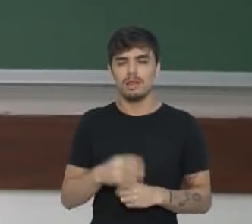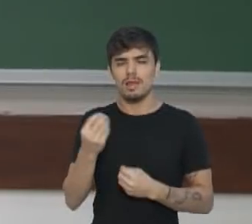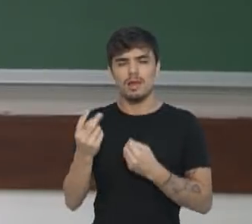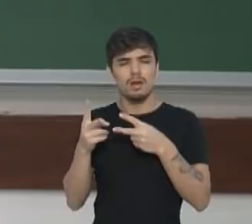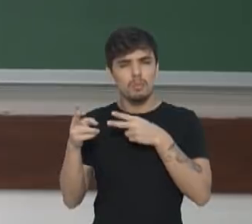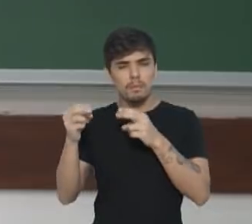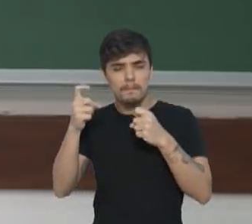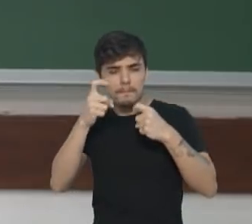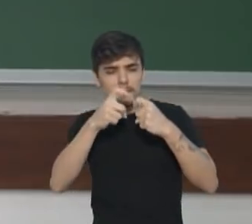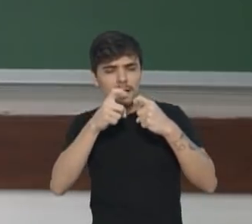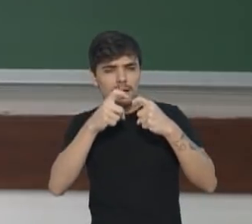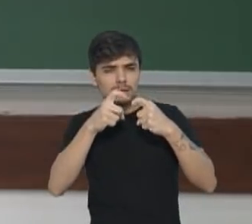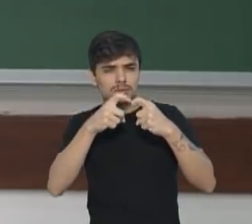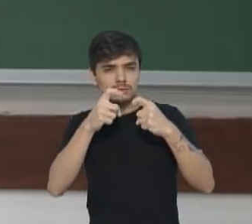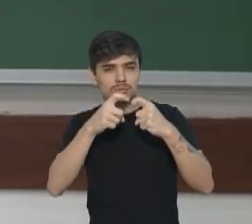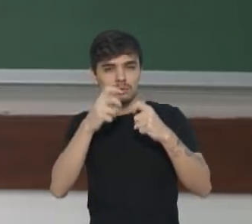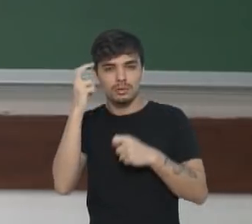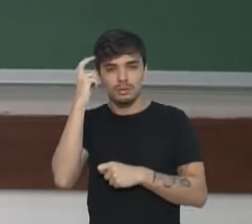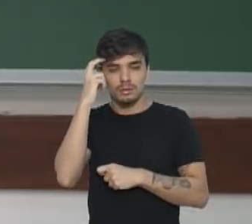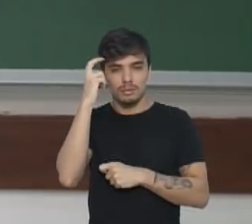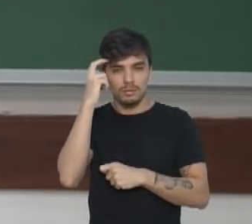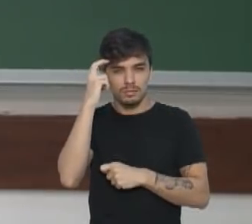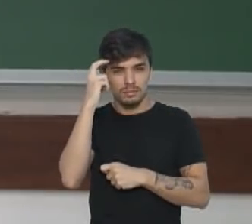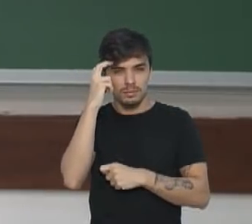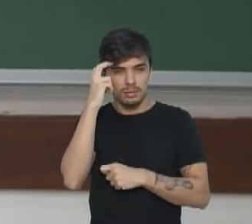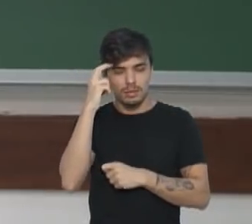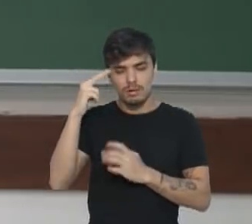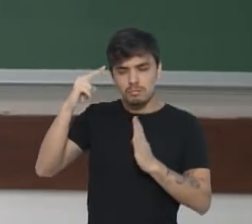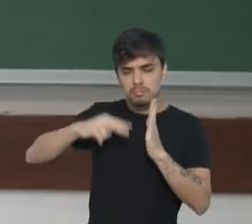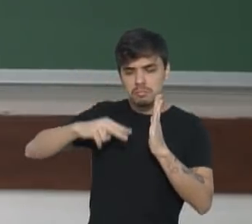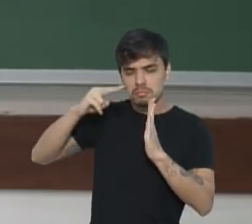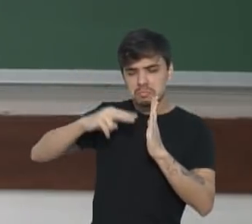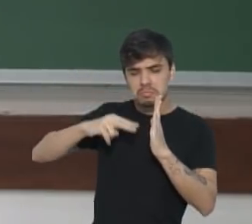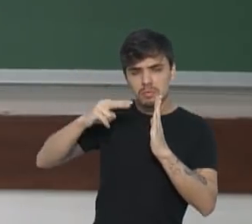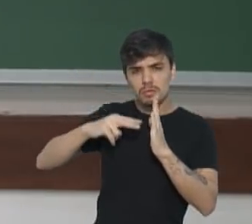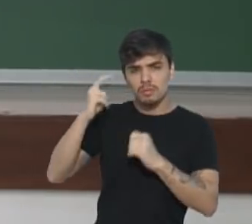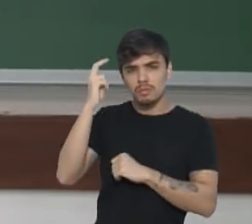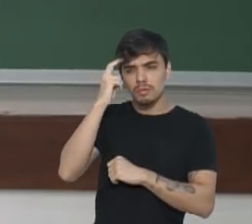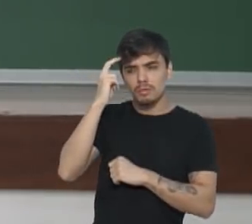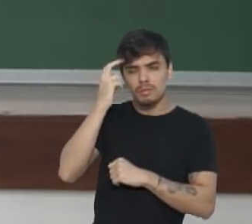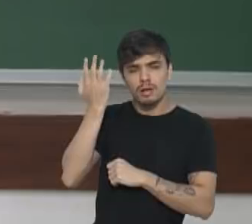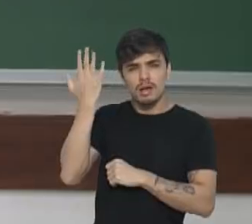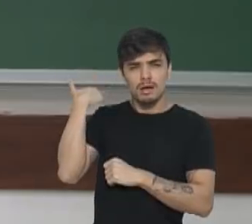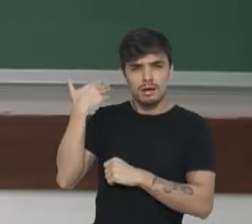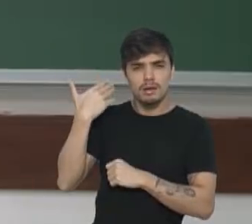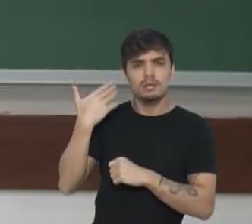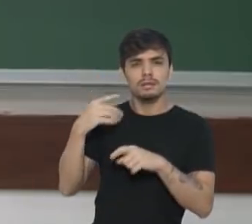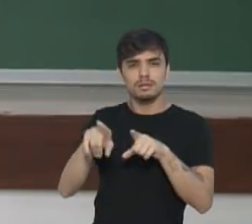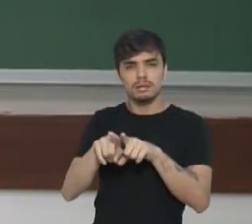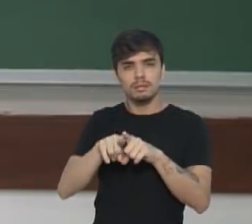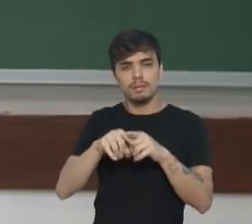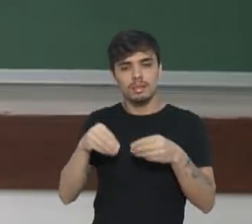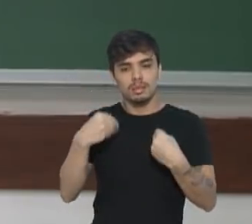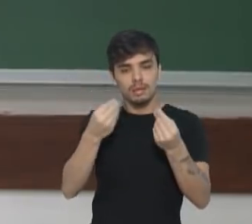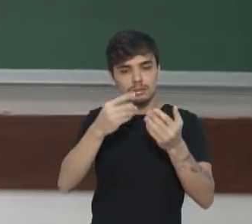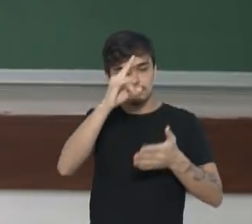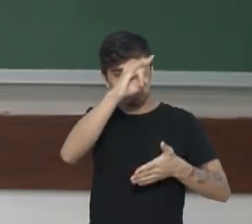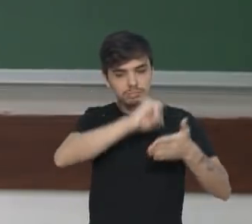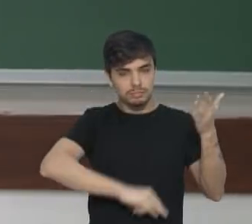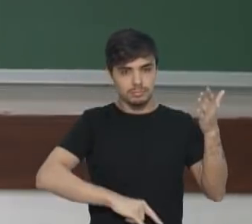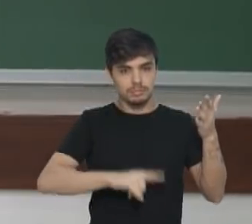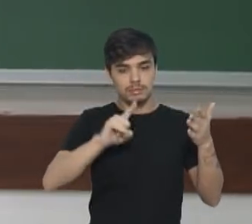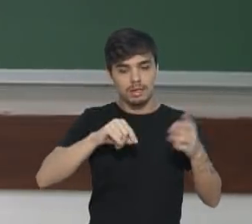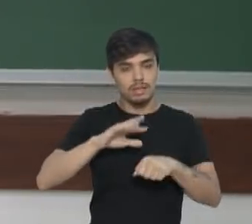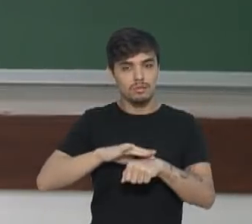cultura. Ele examina a cultura ocidental do século XIX, ele dá um diagnóstico. examina a cultura, dá o diagnóstico da doença. A